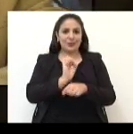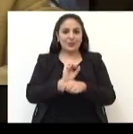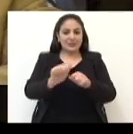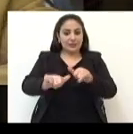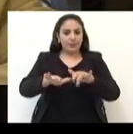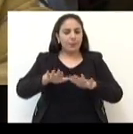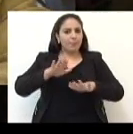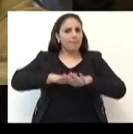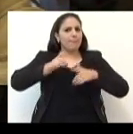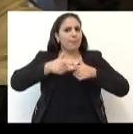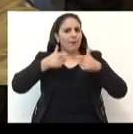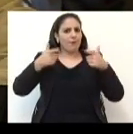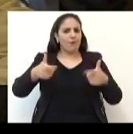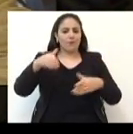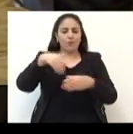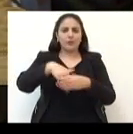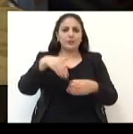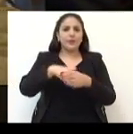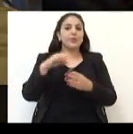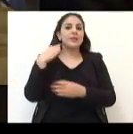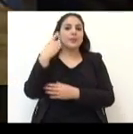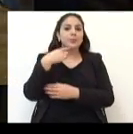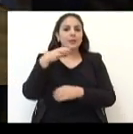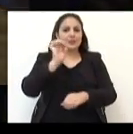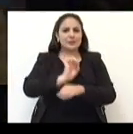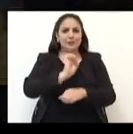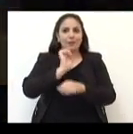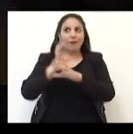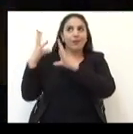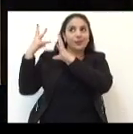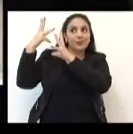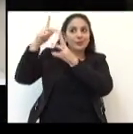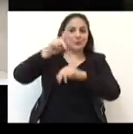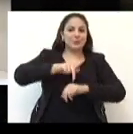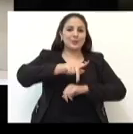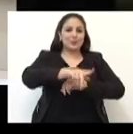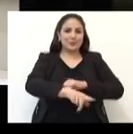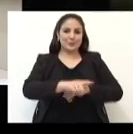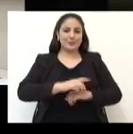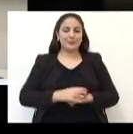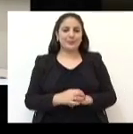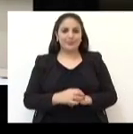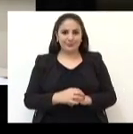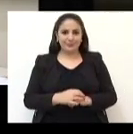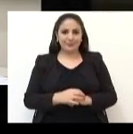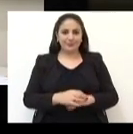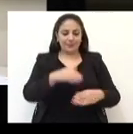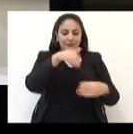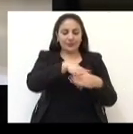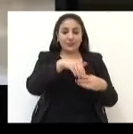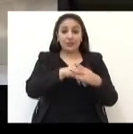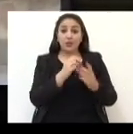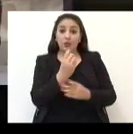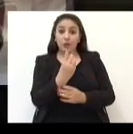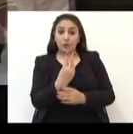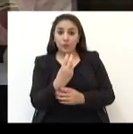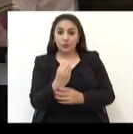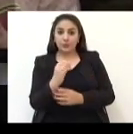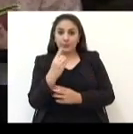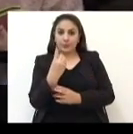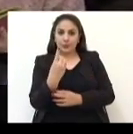com a maior votação de um deputado estadual na história da cidade. Nas eleições de